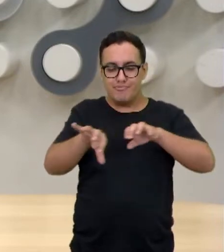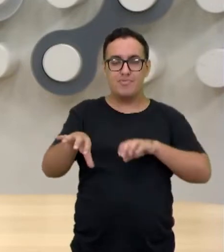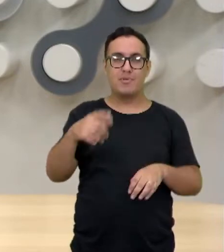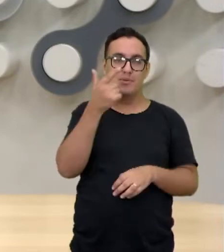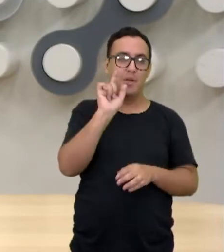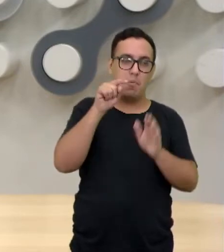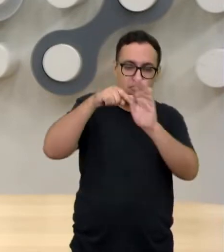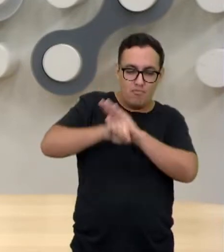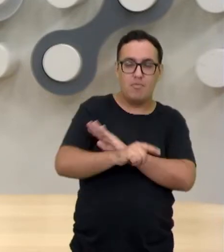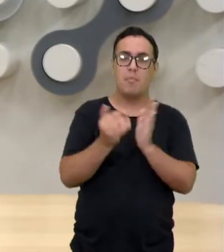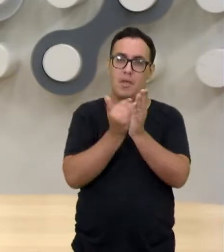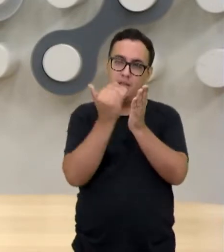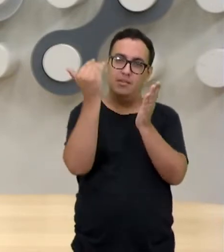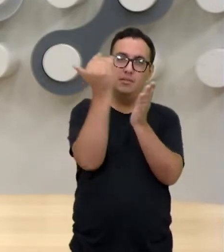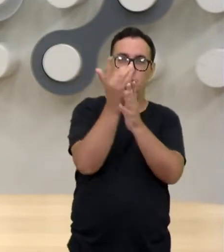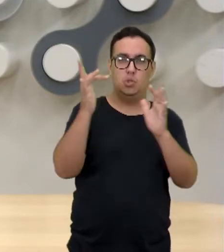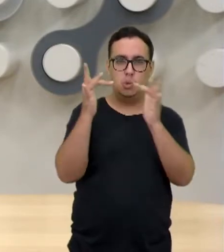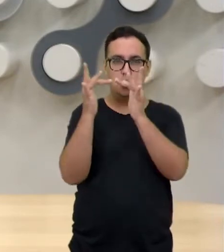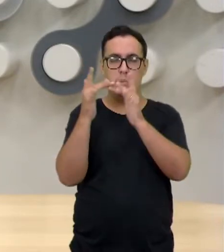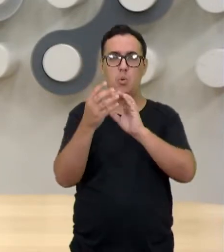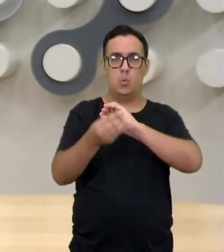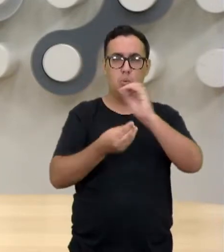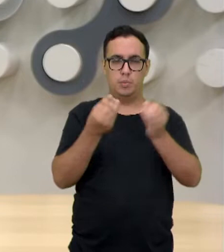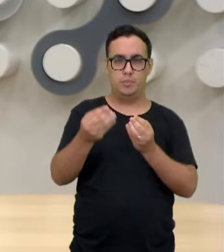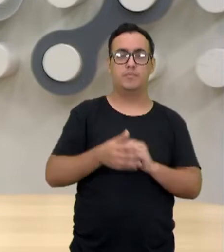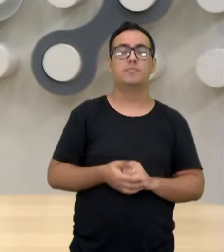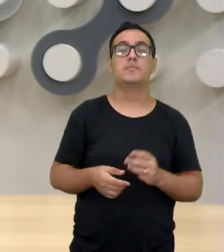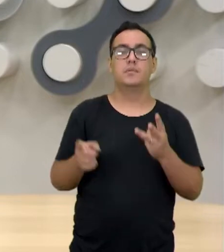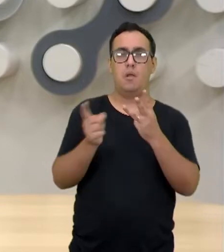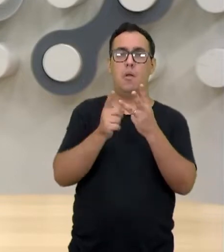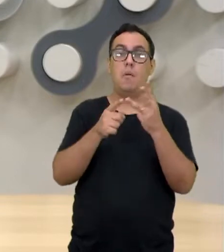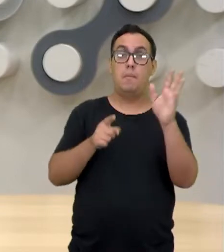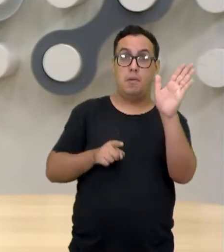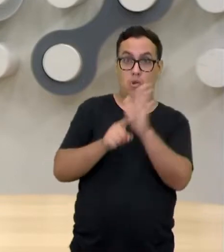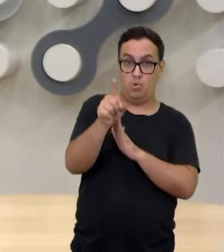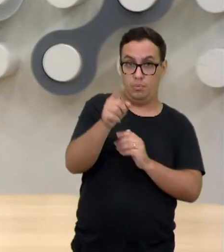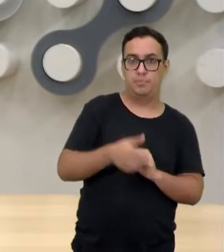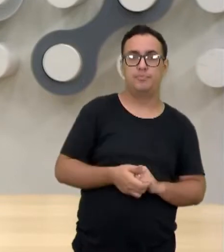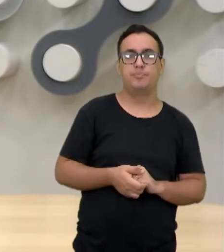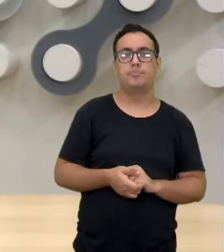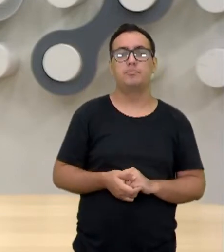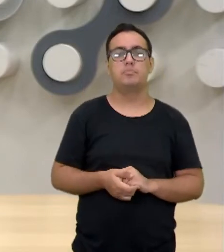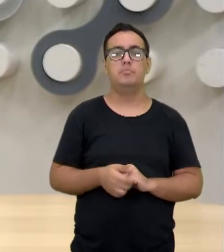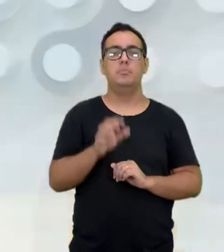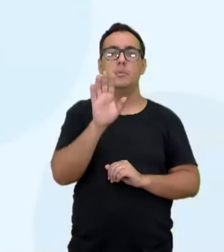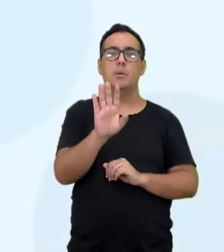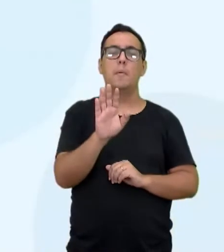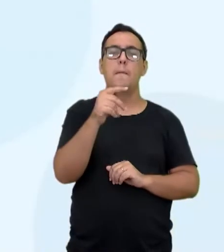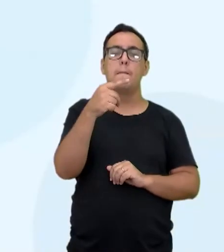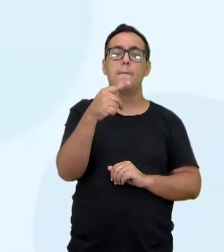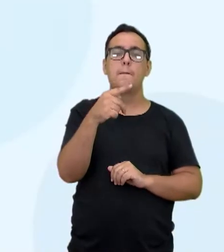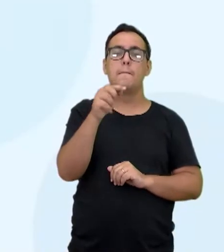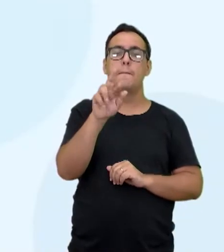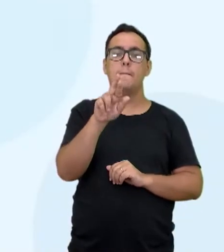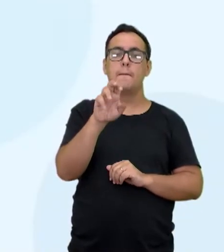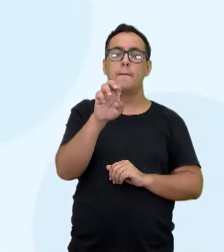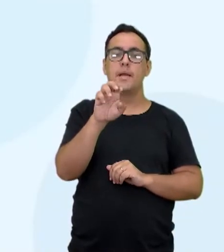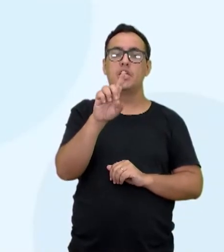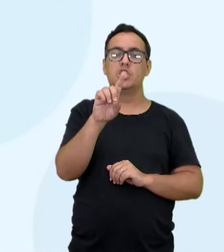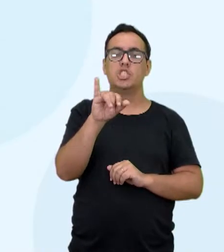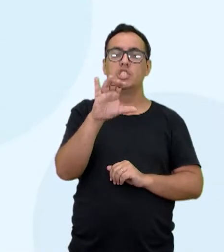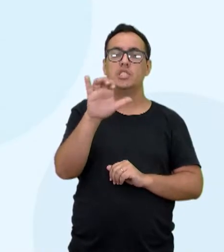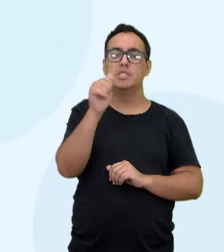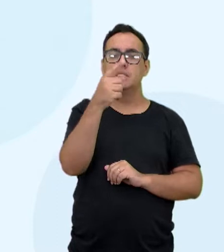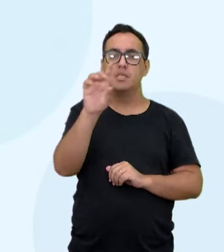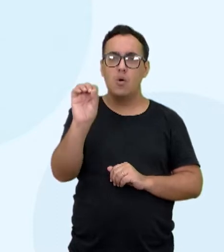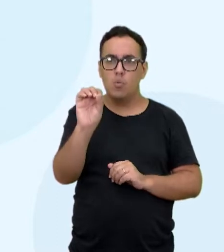relação. A terceira pergunta orientadora dizia: o que é predição e explicação